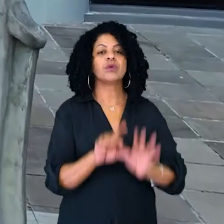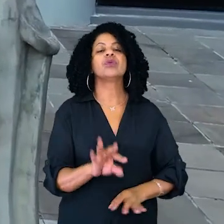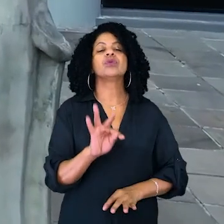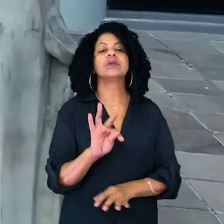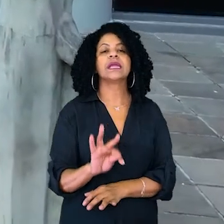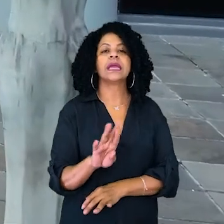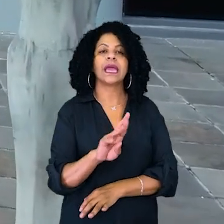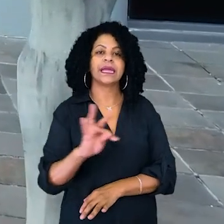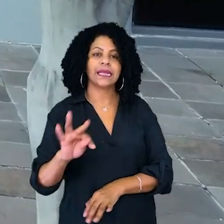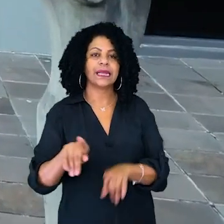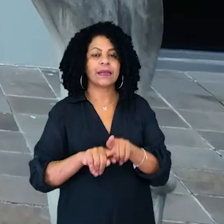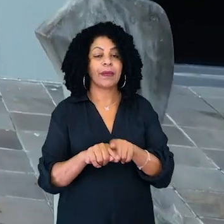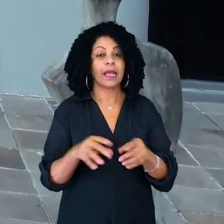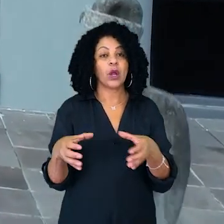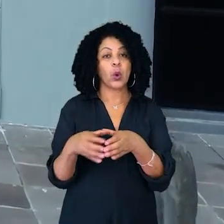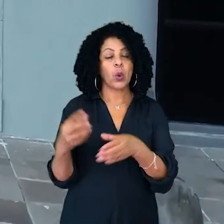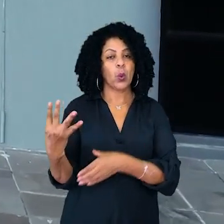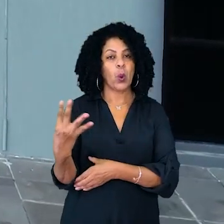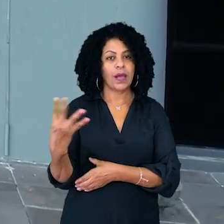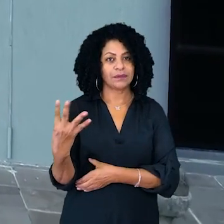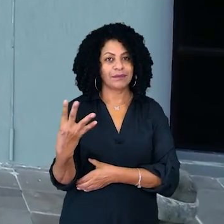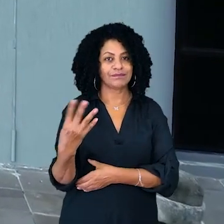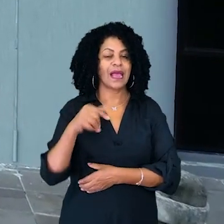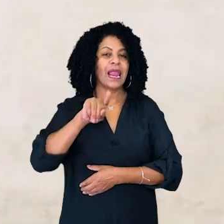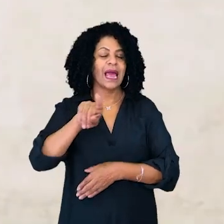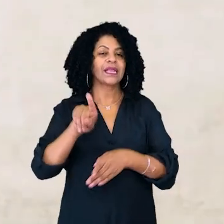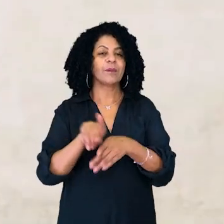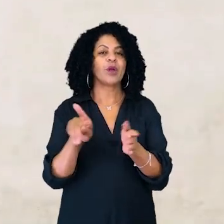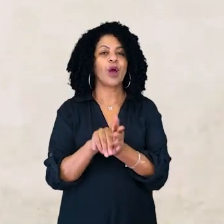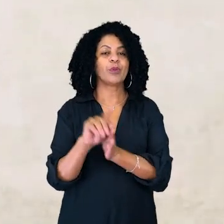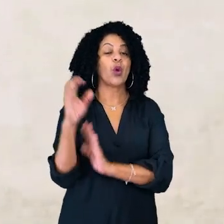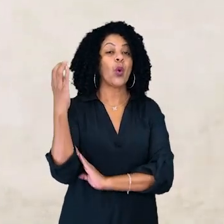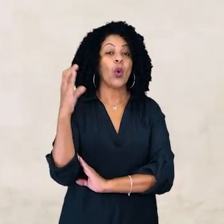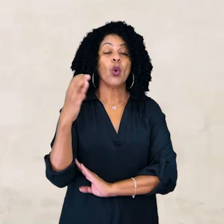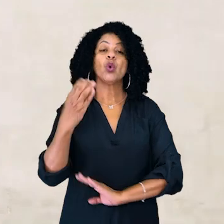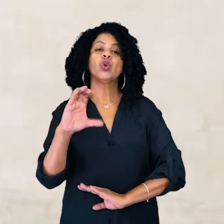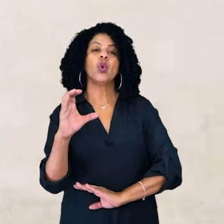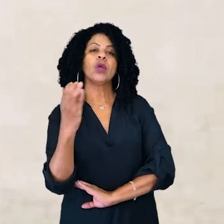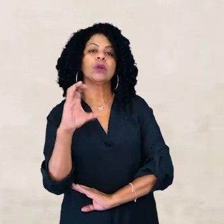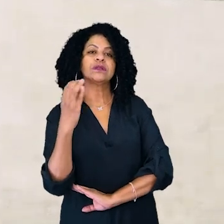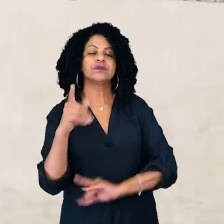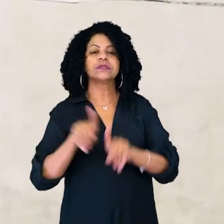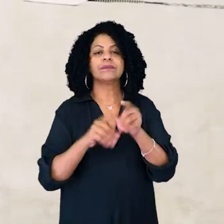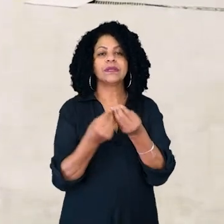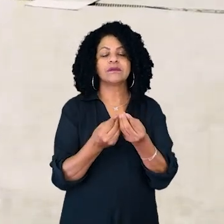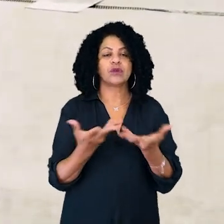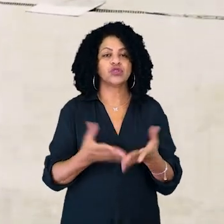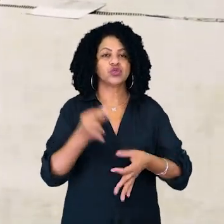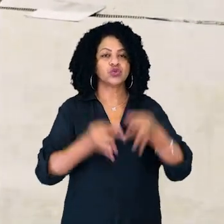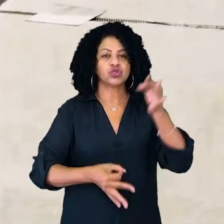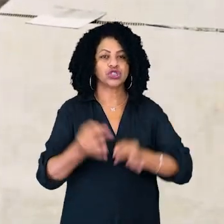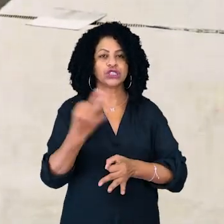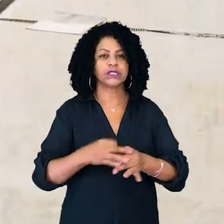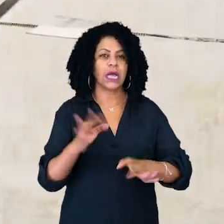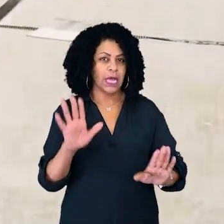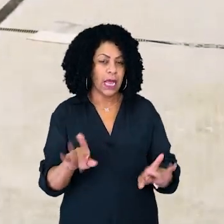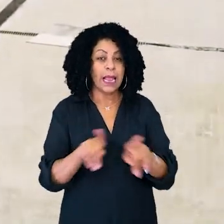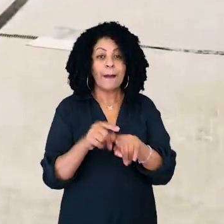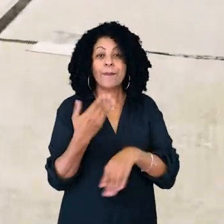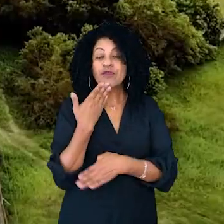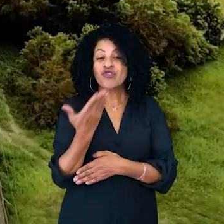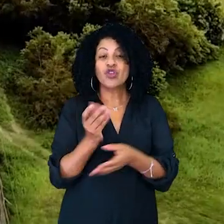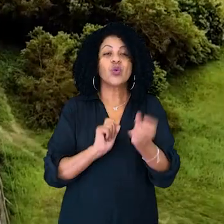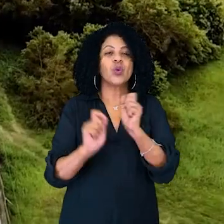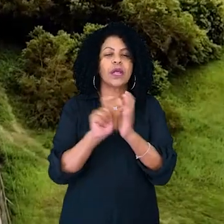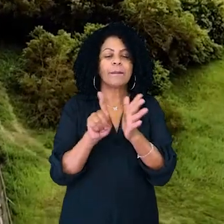Tribunal Regional do Trabalho da 4ª Região no Rio Grande do Sul, o fato de ela ter pedido na Justiça Comum o restabelecimento do